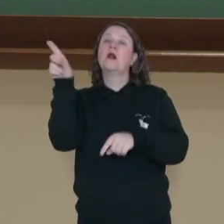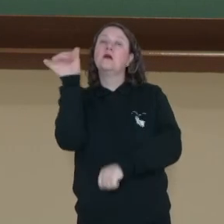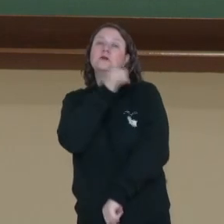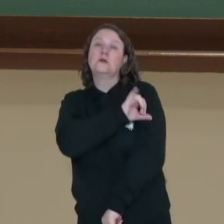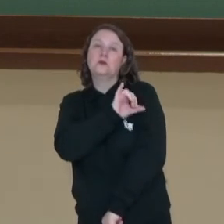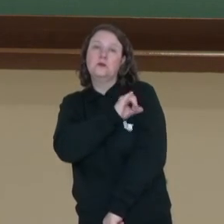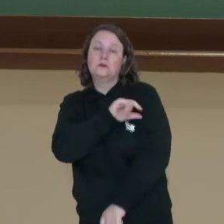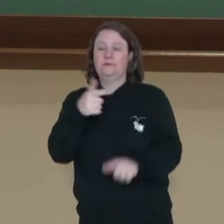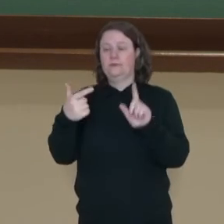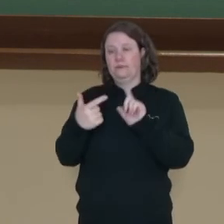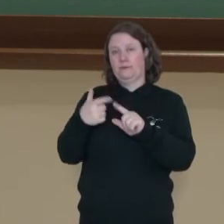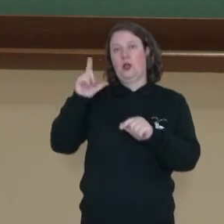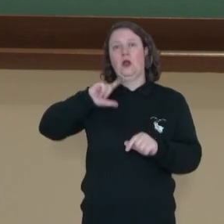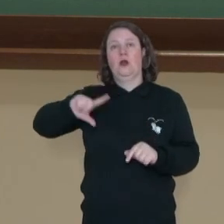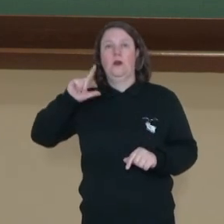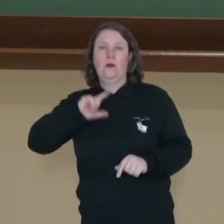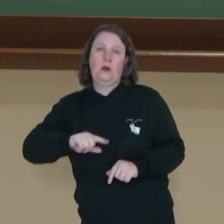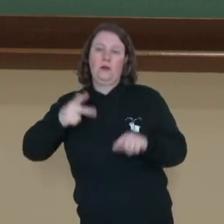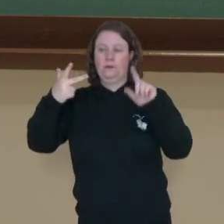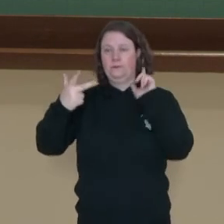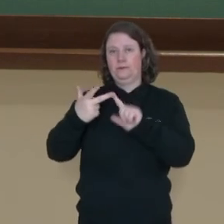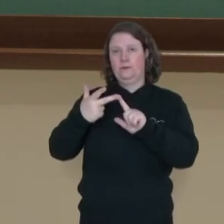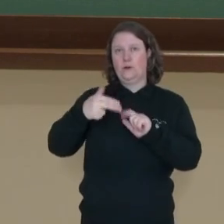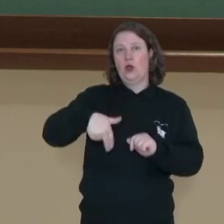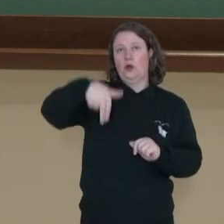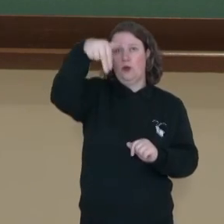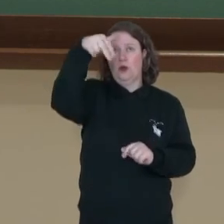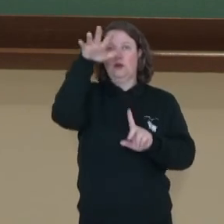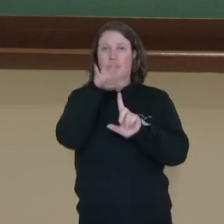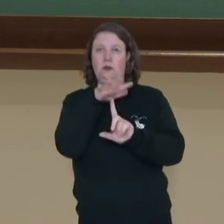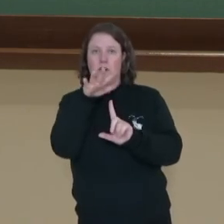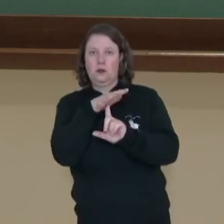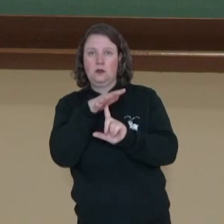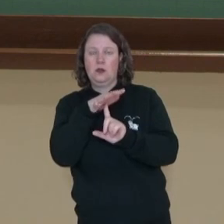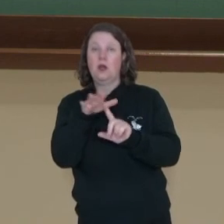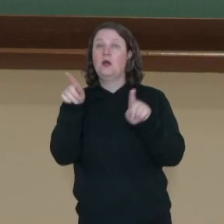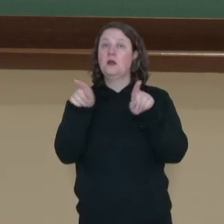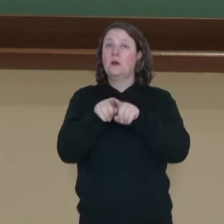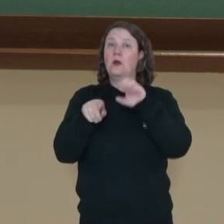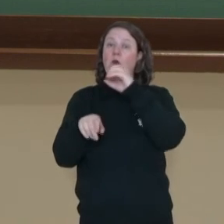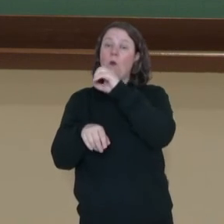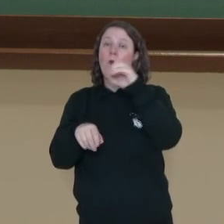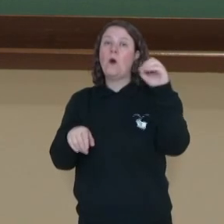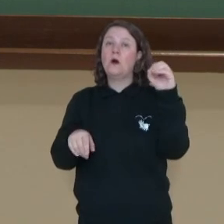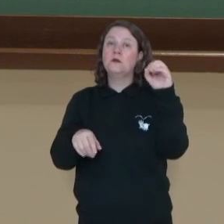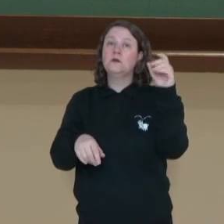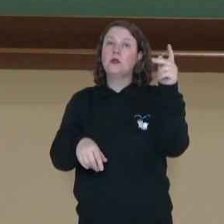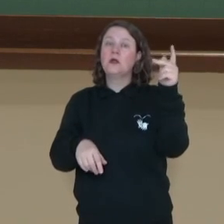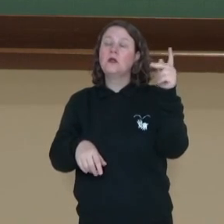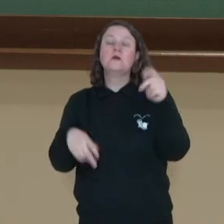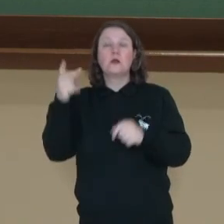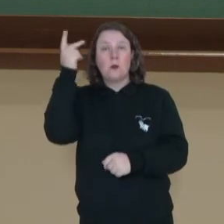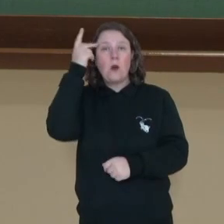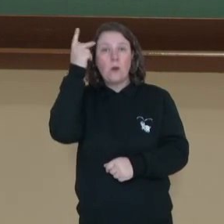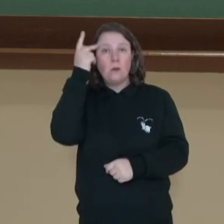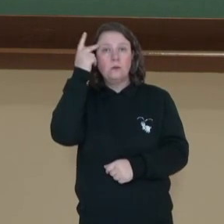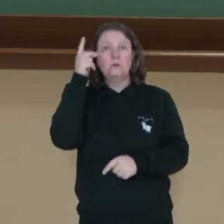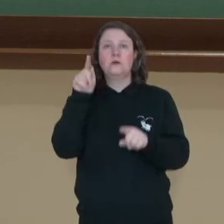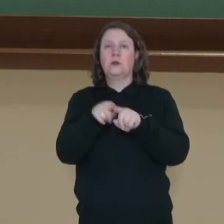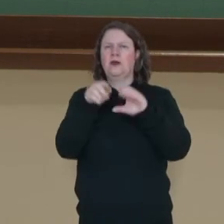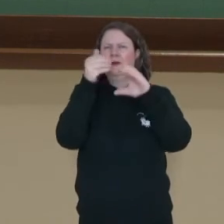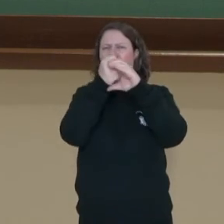sul de Minas, norte do Paraná e principalmente o oeste paulista, né? Com as características